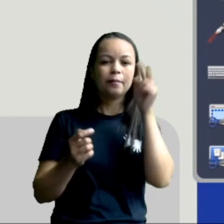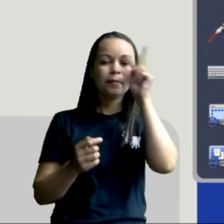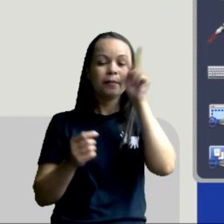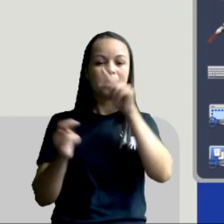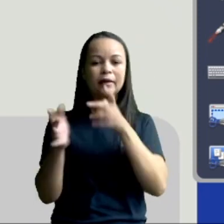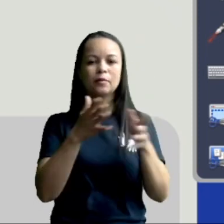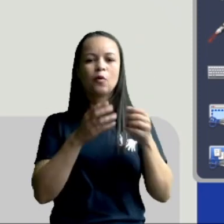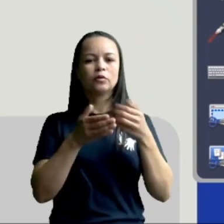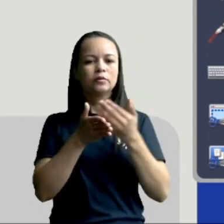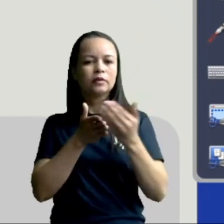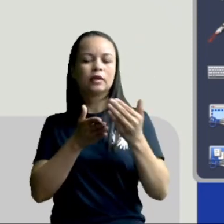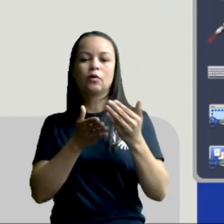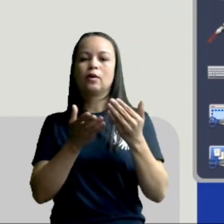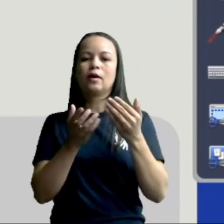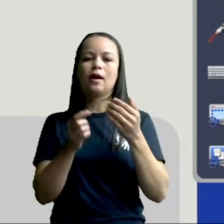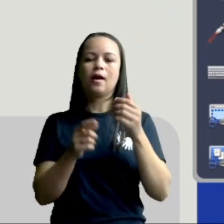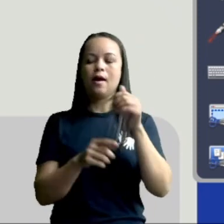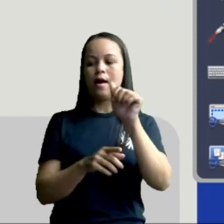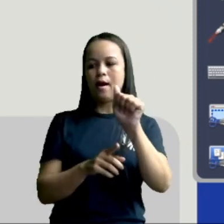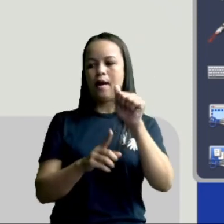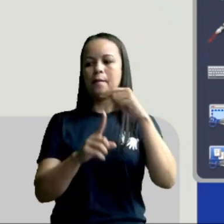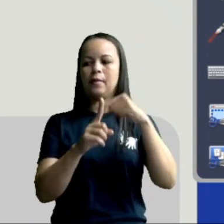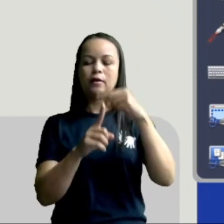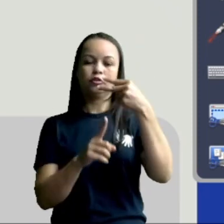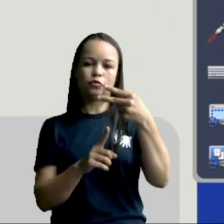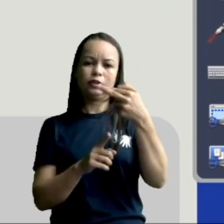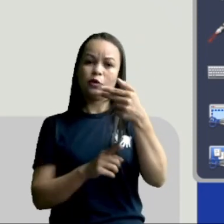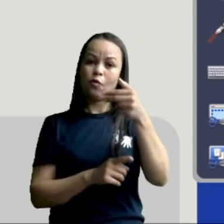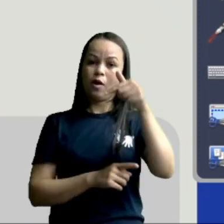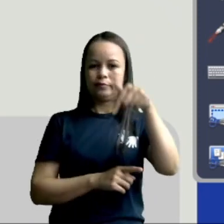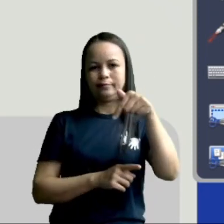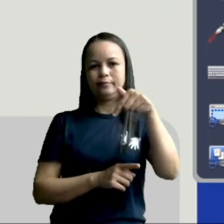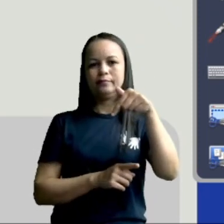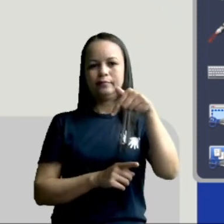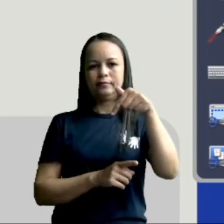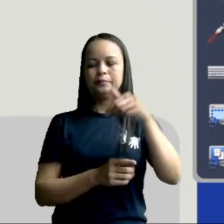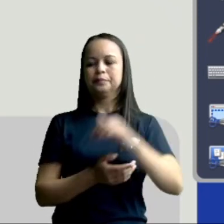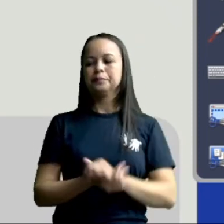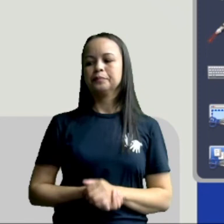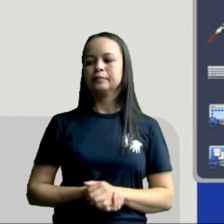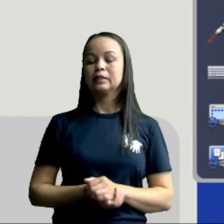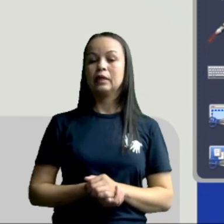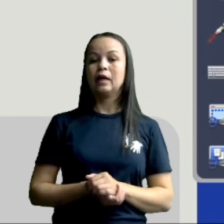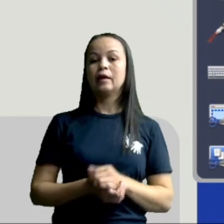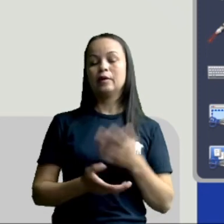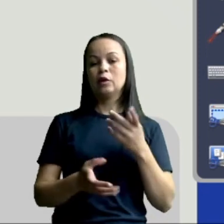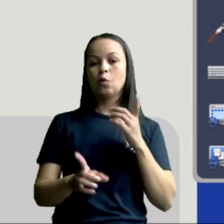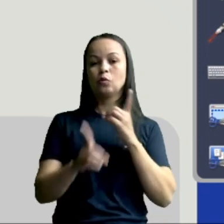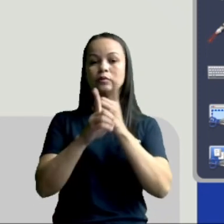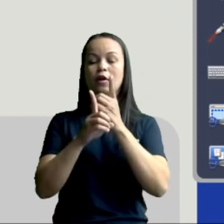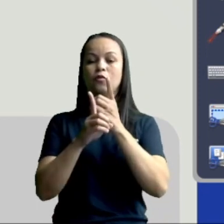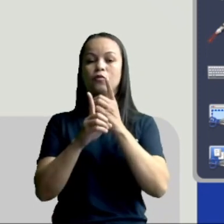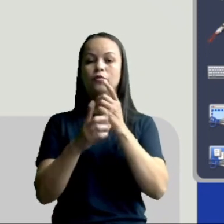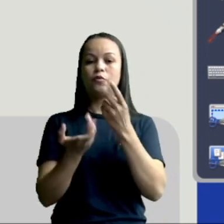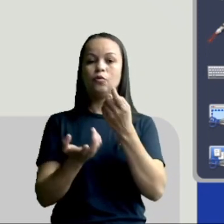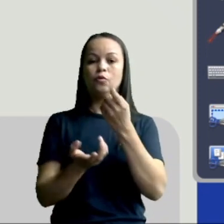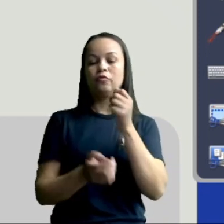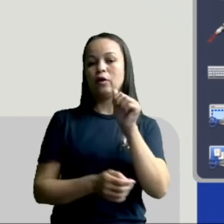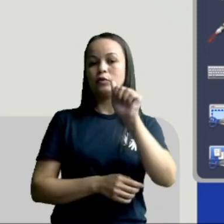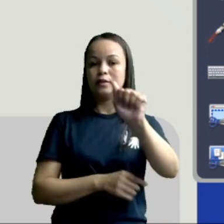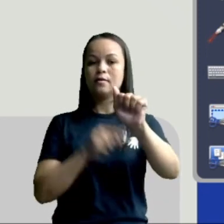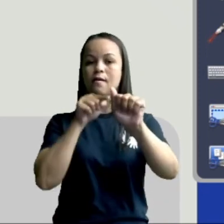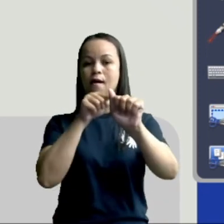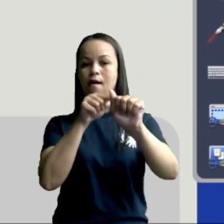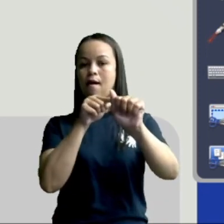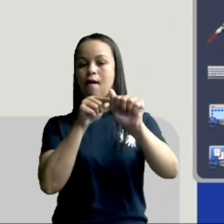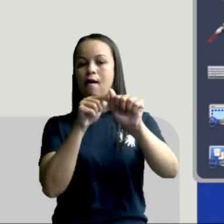2 é igual a 7, tá bom? E aí, ó, nós queremos achar o valor de A. Como ele está sendo